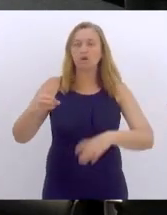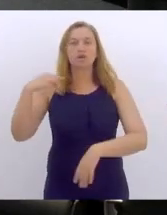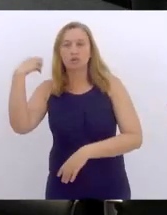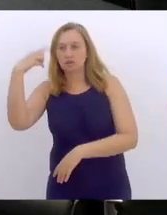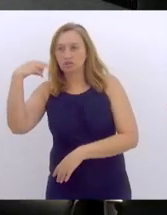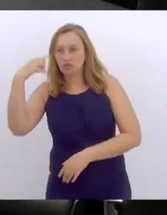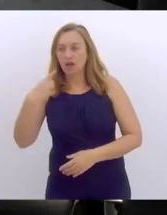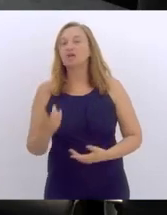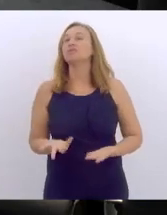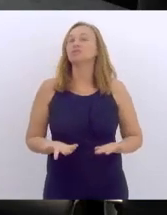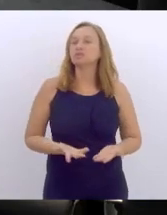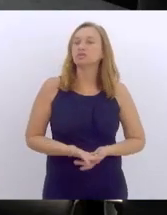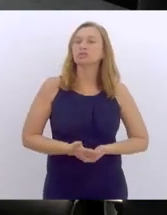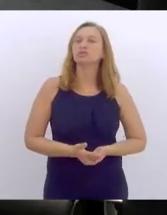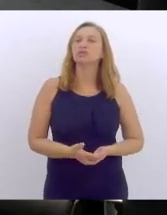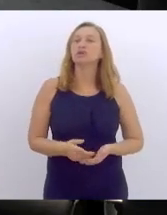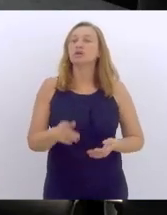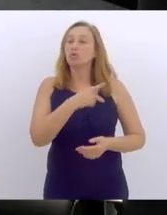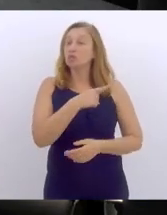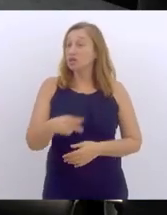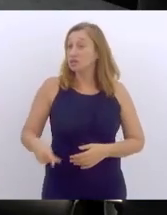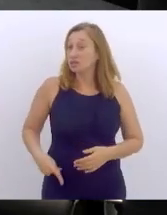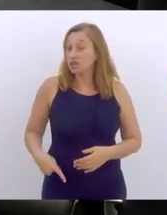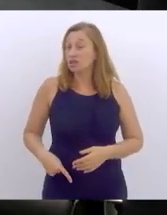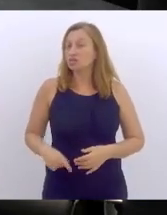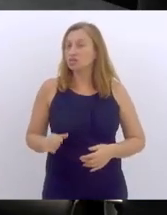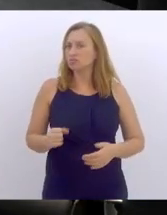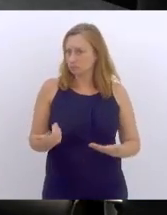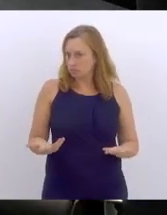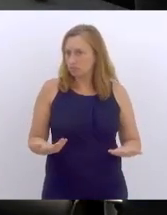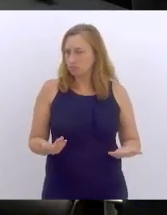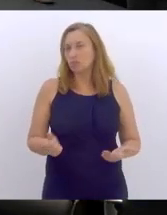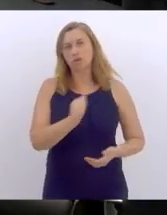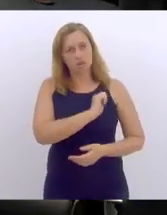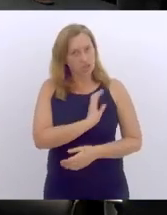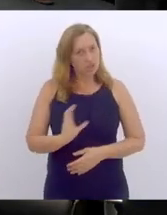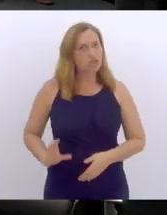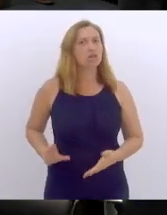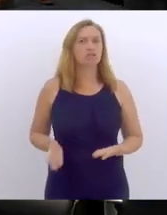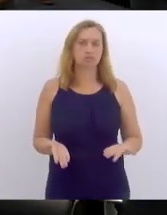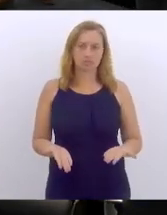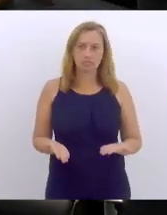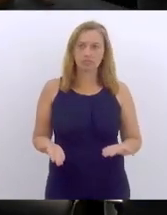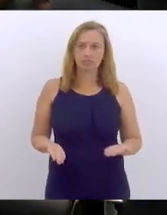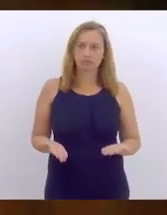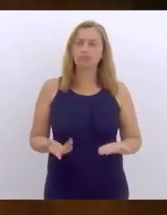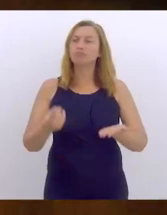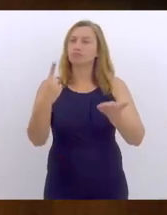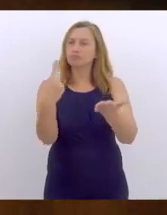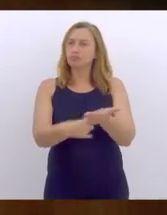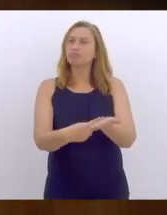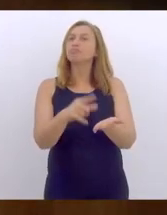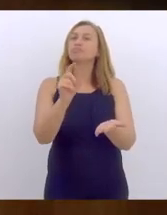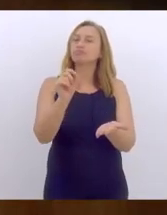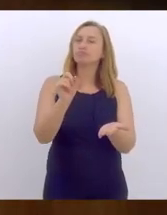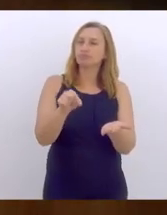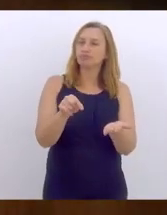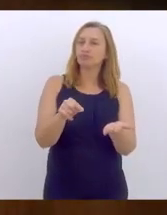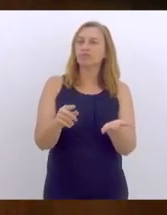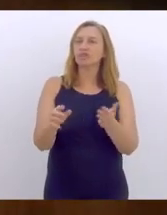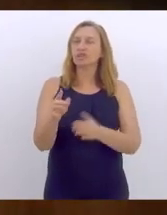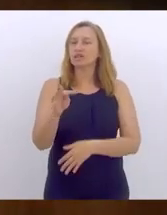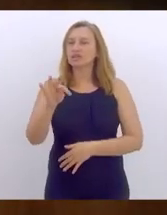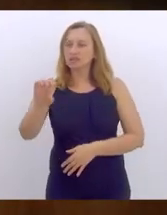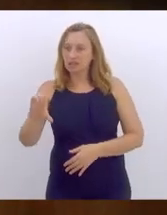advogado e ao presidente de um poder, que é o André Siciliano. O compromisso é o seguinte, esse TAC